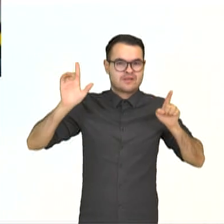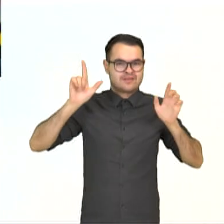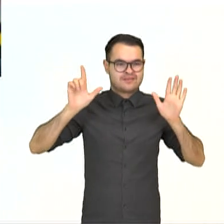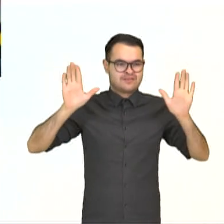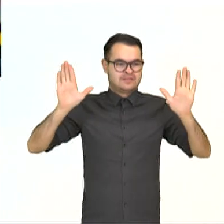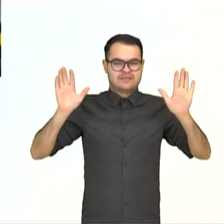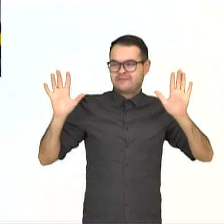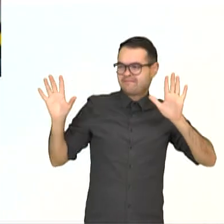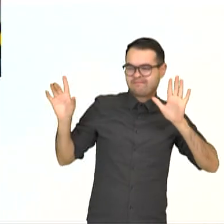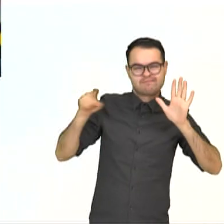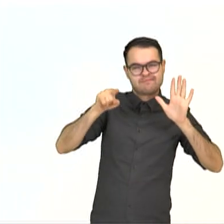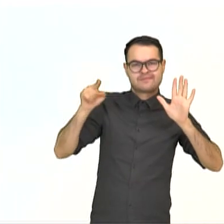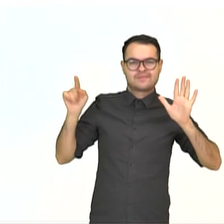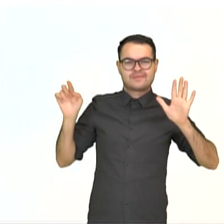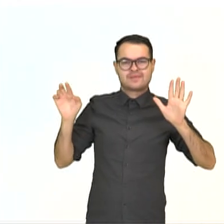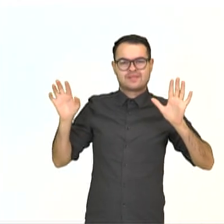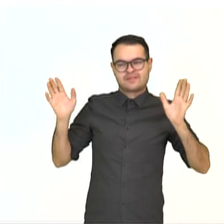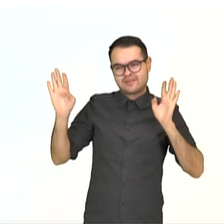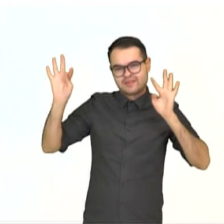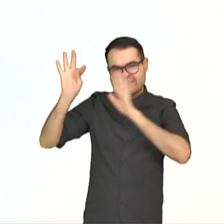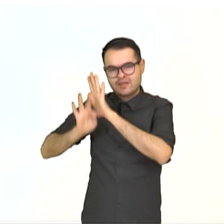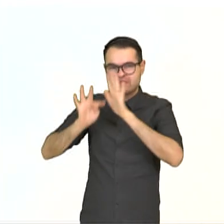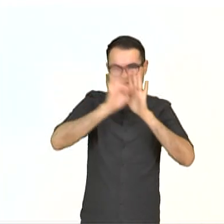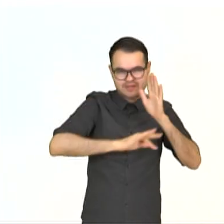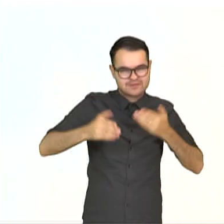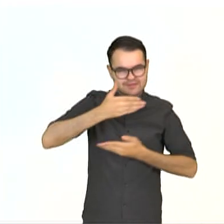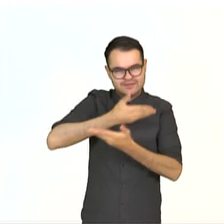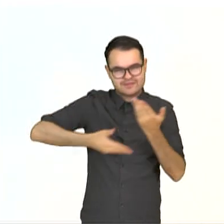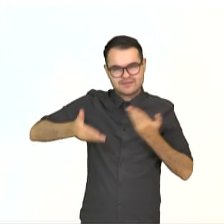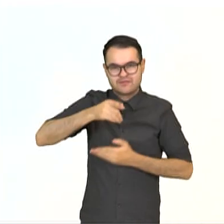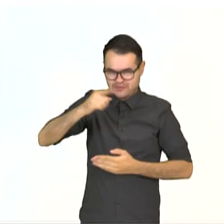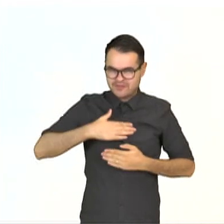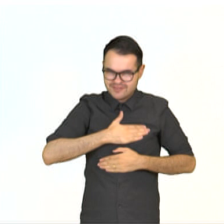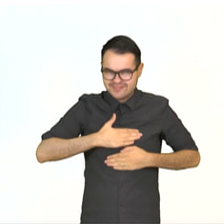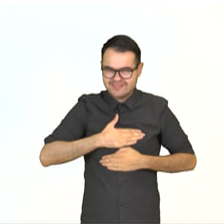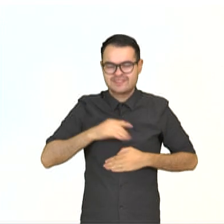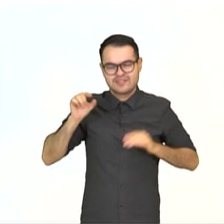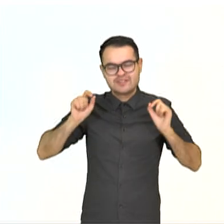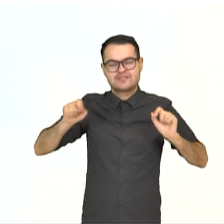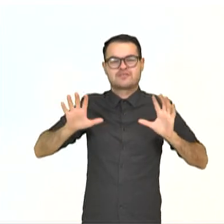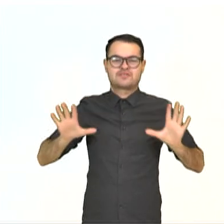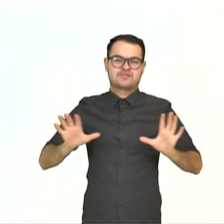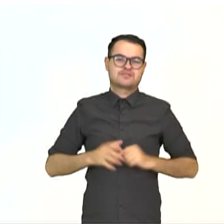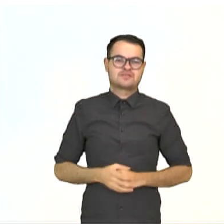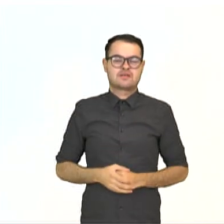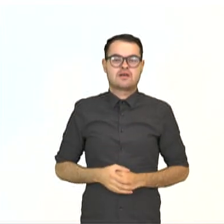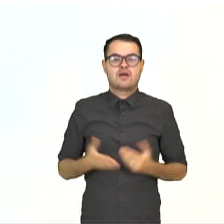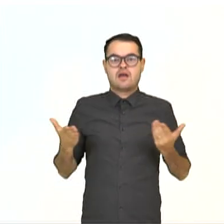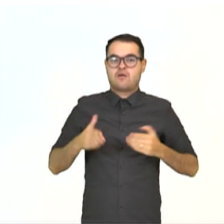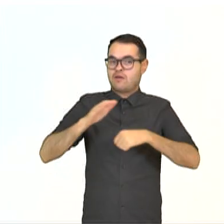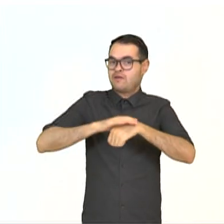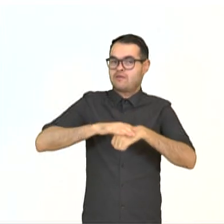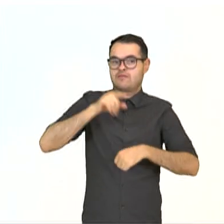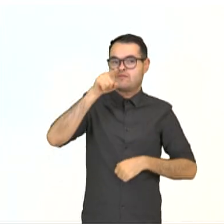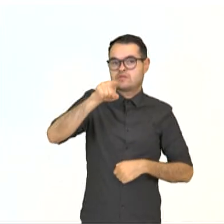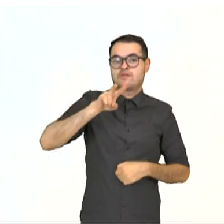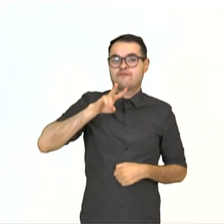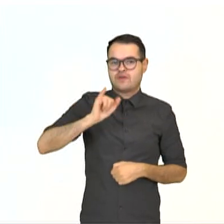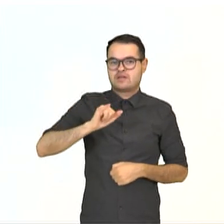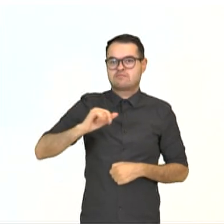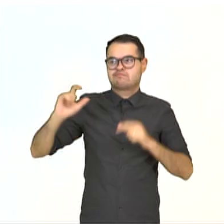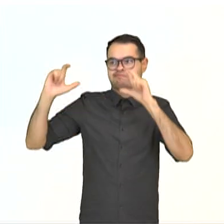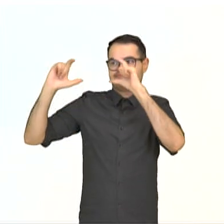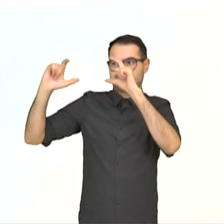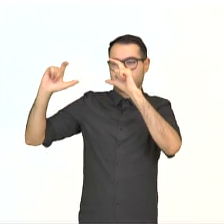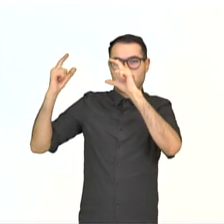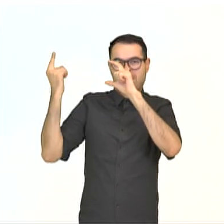gostou? Bacana, né? Isso é intertextualidade. Agora é a sua vez. Você vai reescrever a primeira